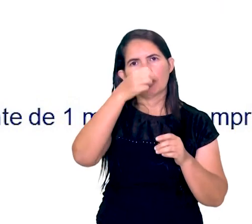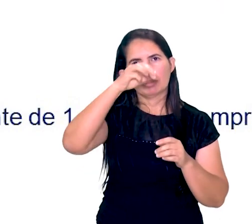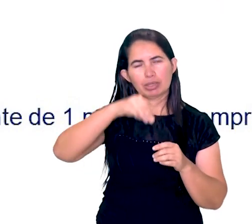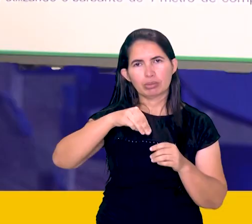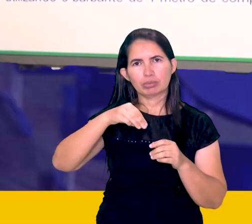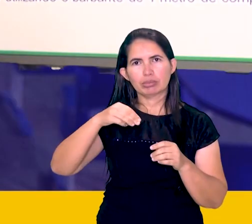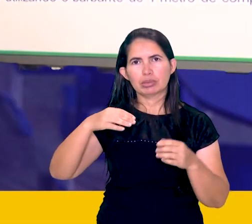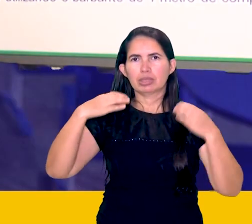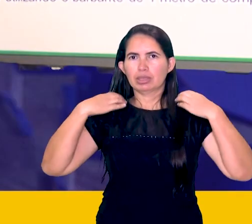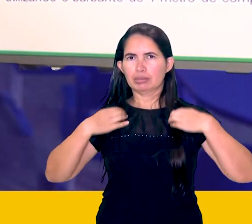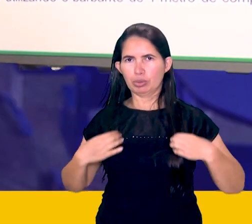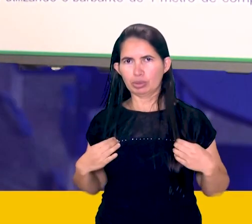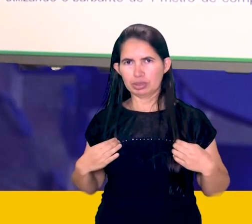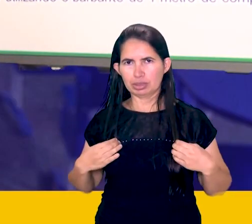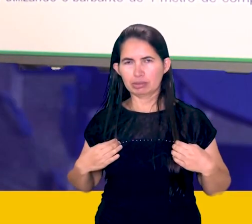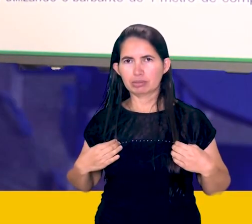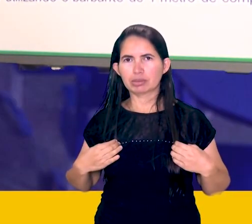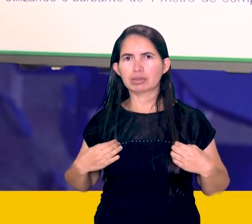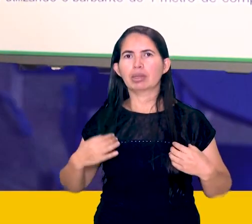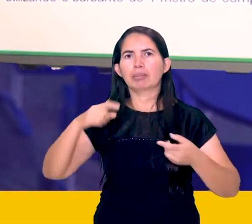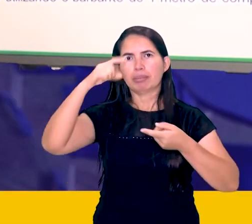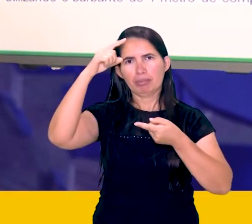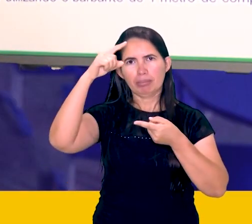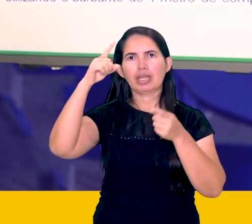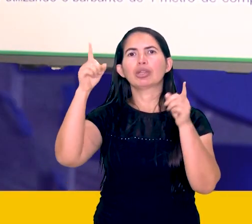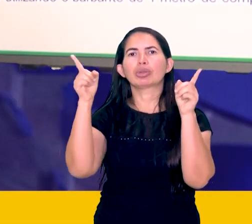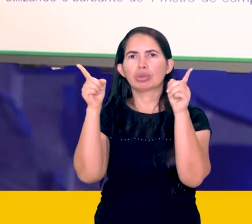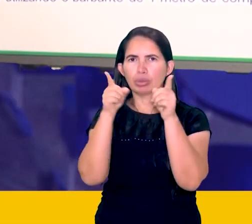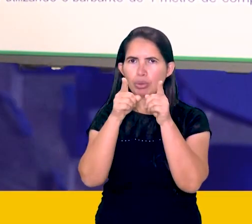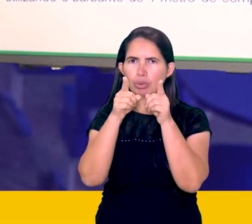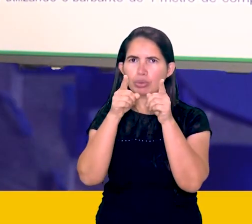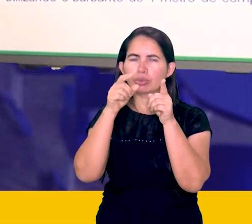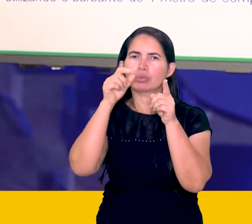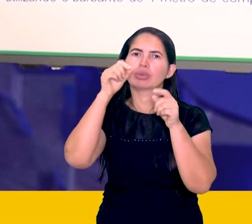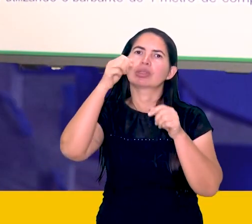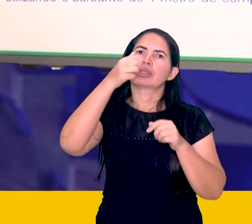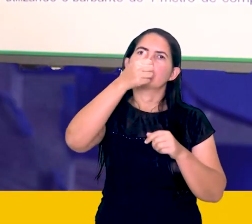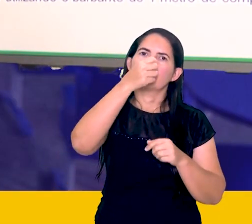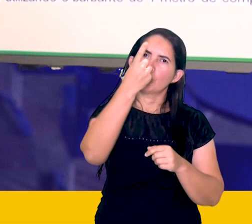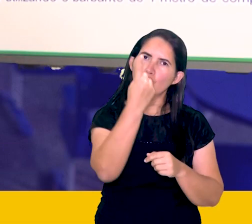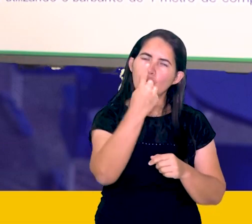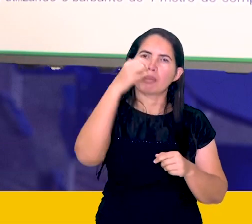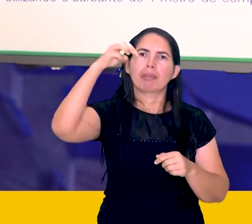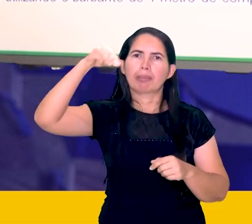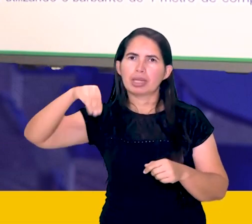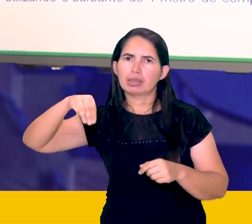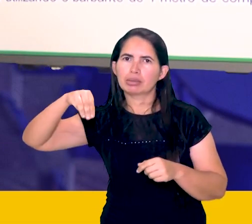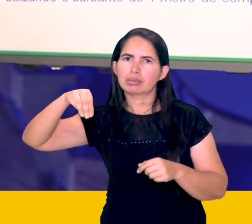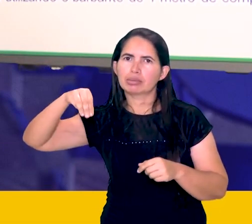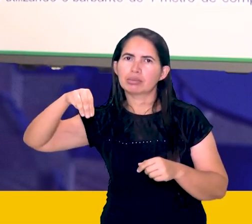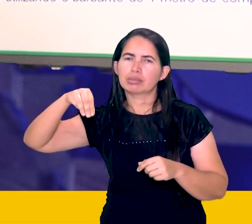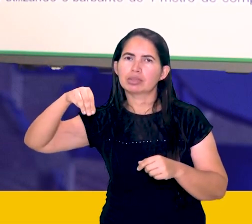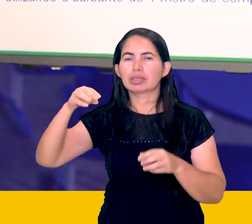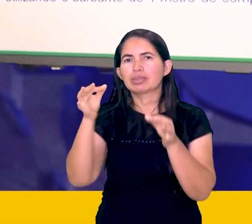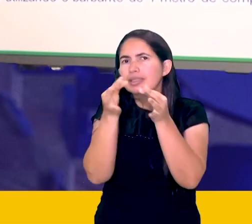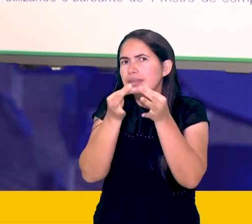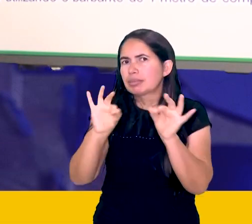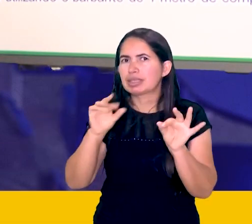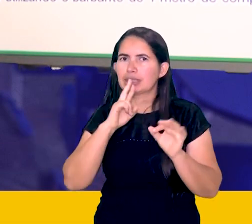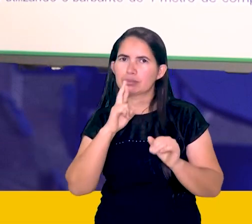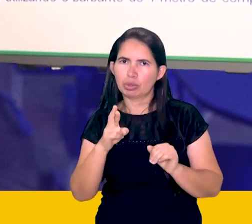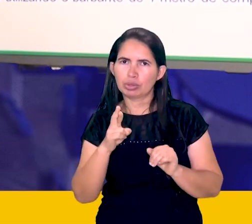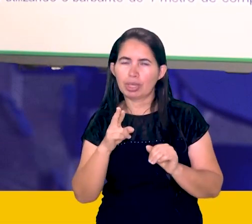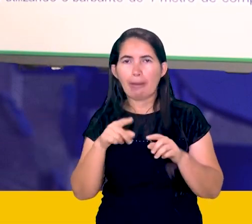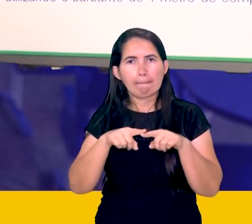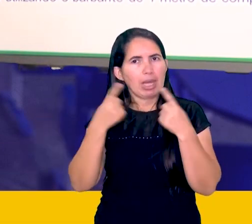comprimento da sua bolsa escolar? Tem menos de 1 metro? Sim, tem menos de 1 metro. Então, são possíveis respostas, mas não quer